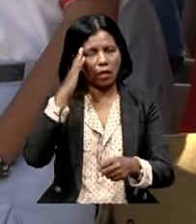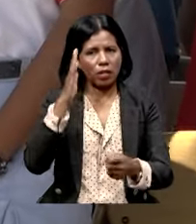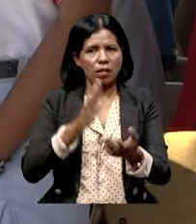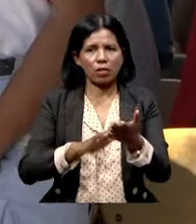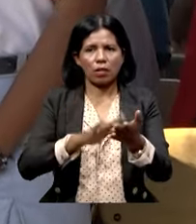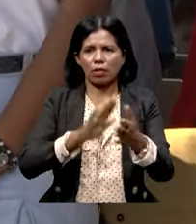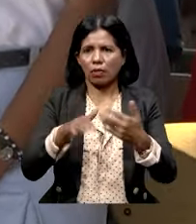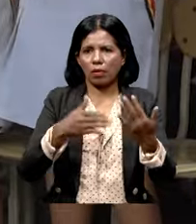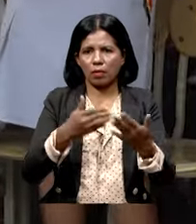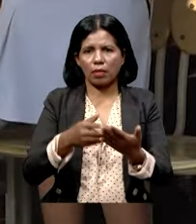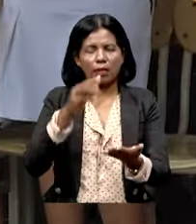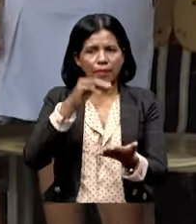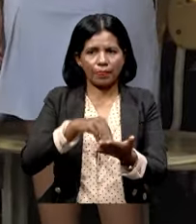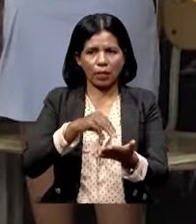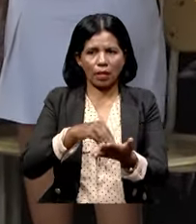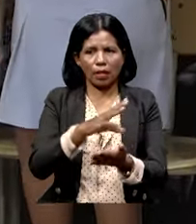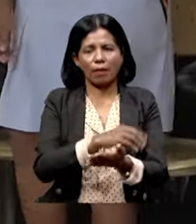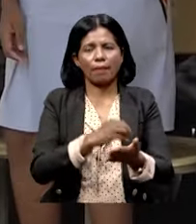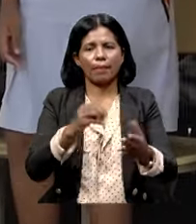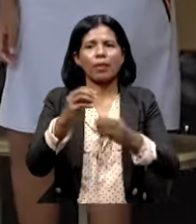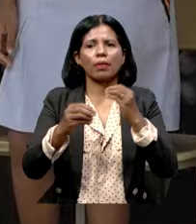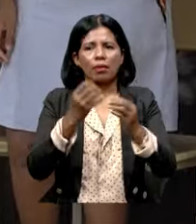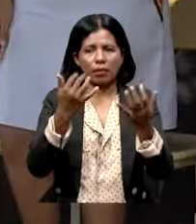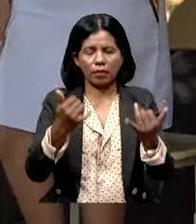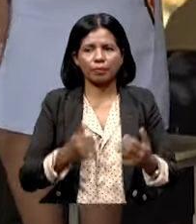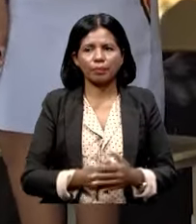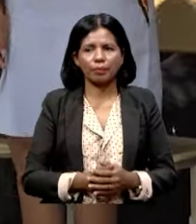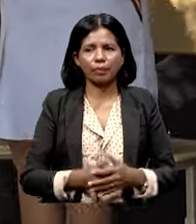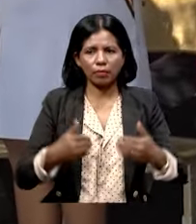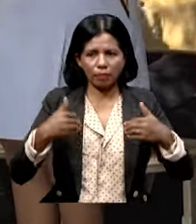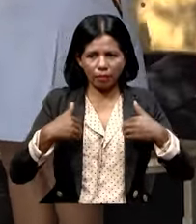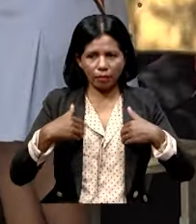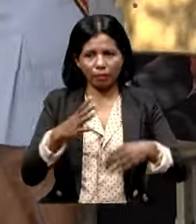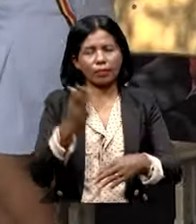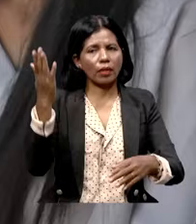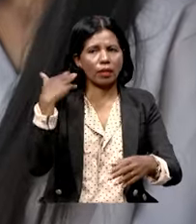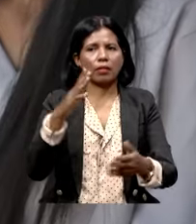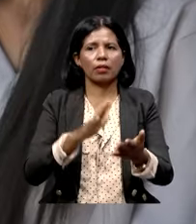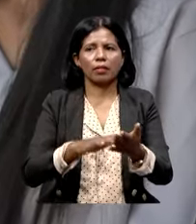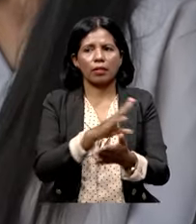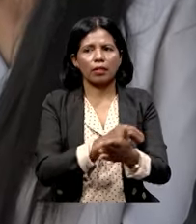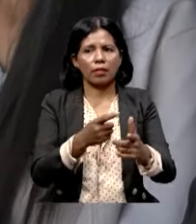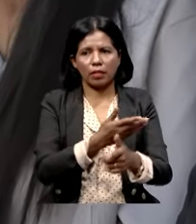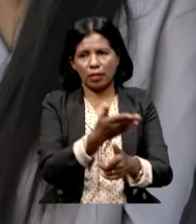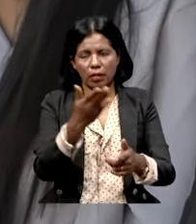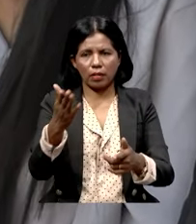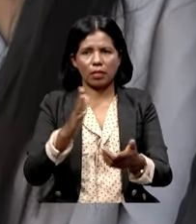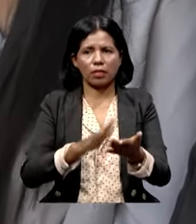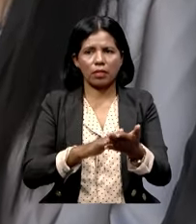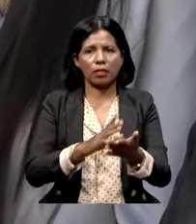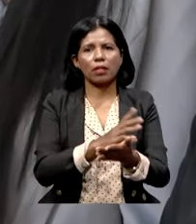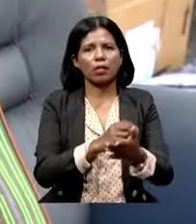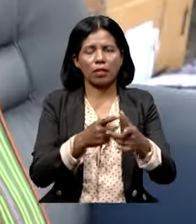hototo, matéria ca disciplina com a baida, né, ia tia ona desde que é ensino básico, e mos ia pré-escolar, to